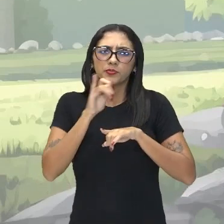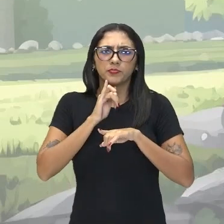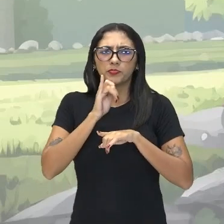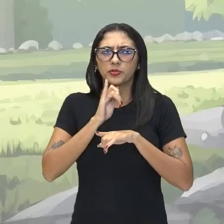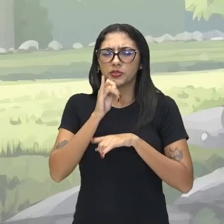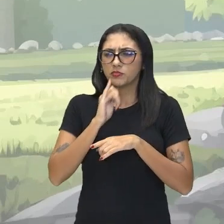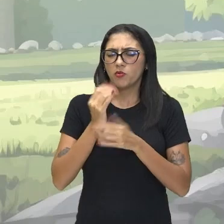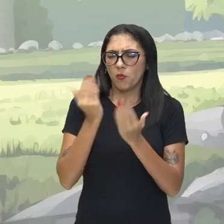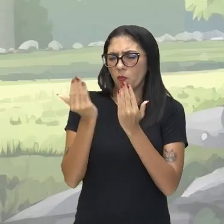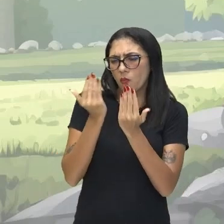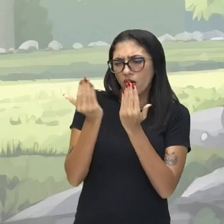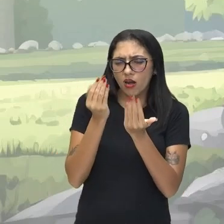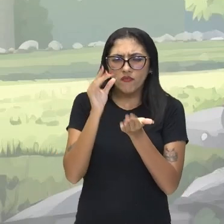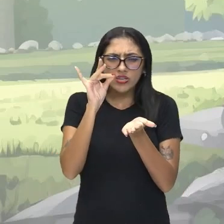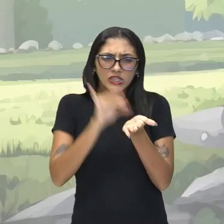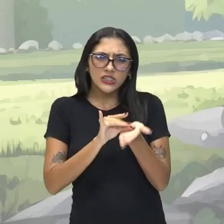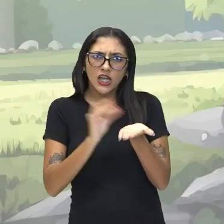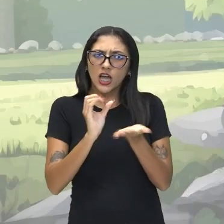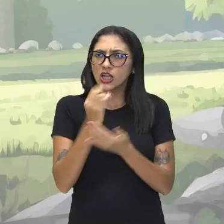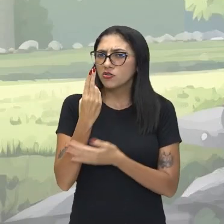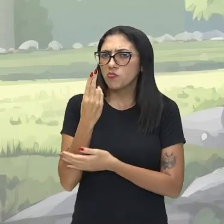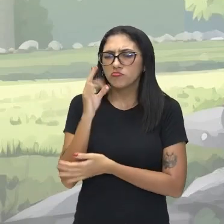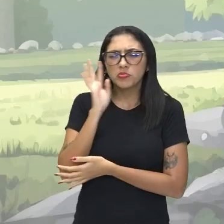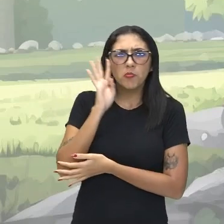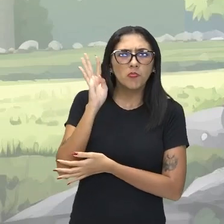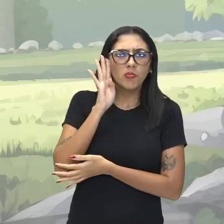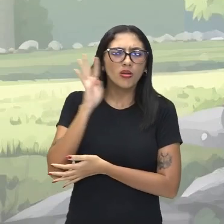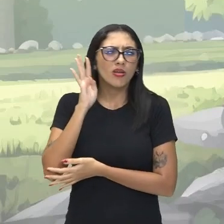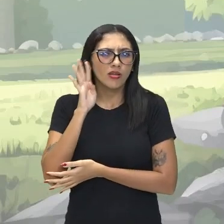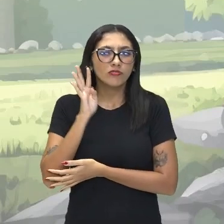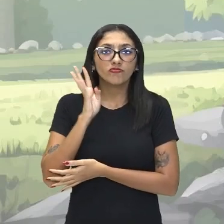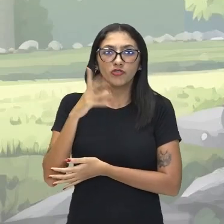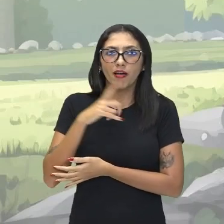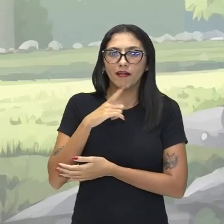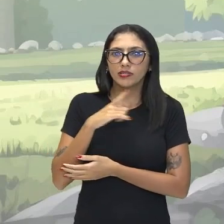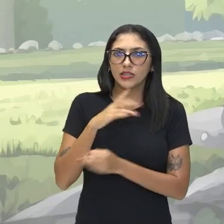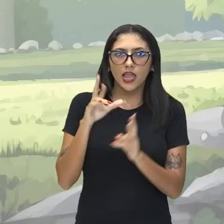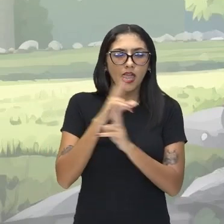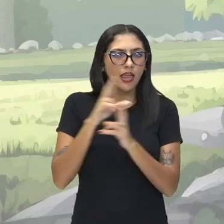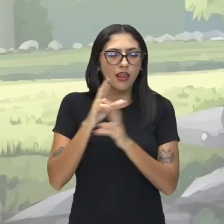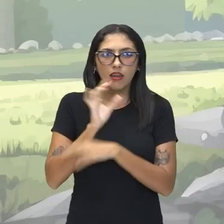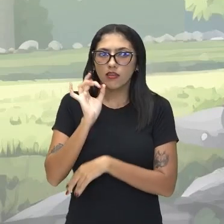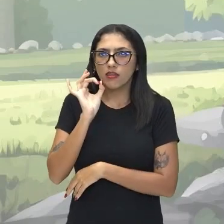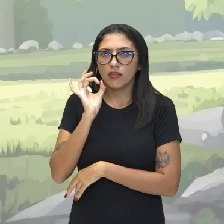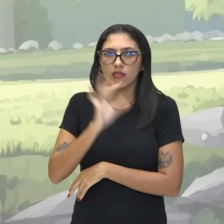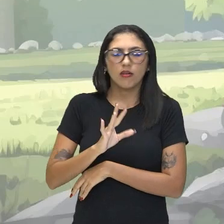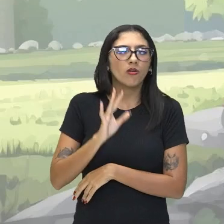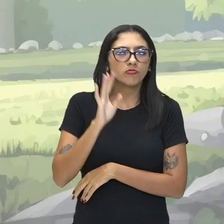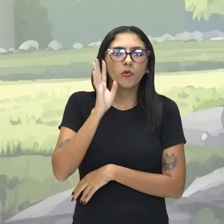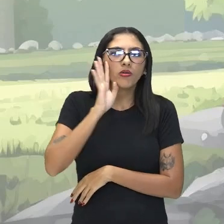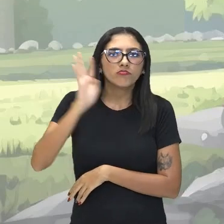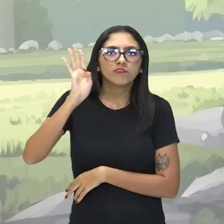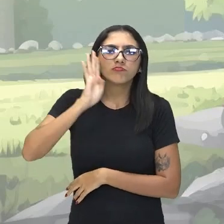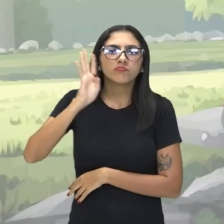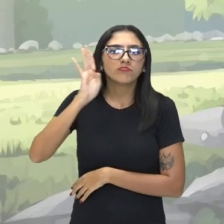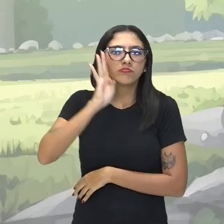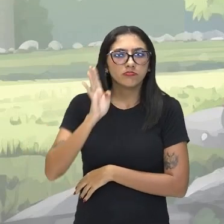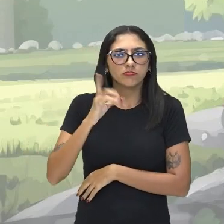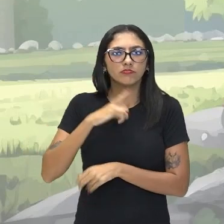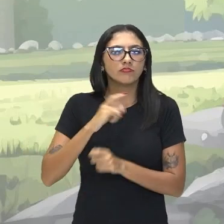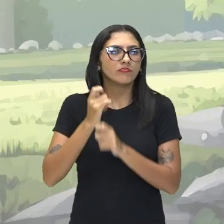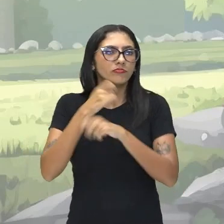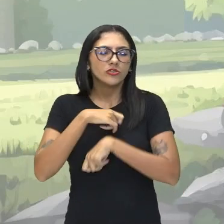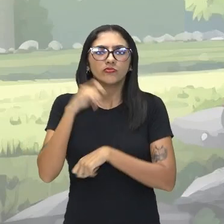ou falsidade. O que existe é já a ficção, a arte de inventar um modo de se